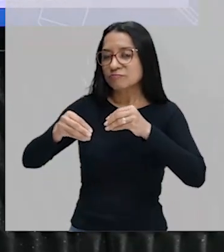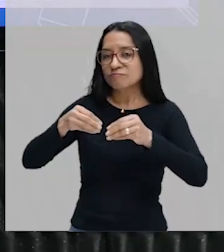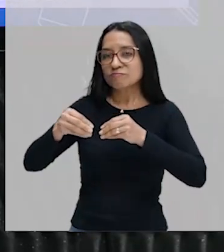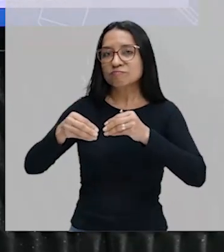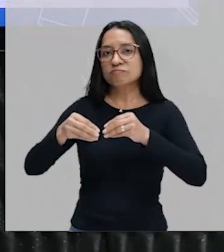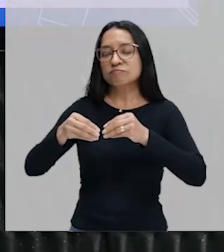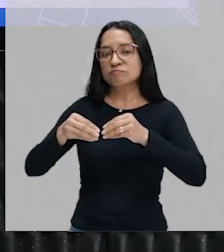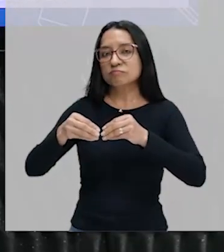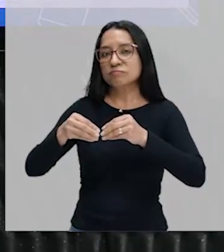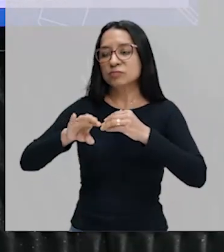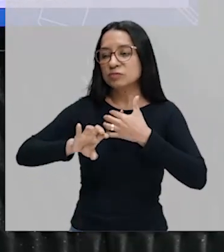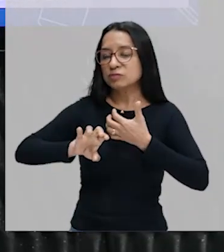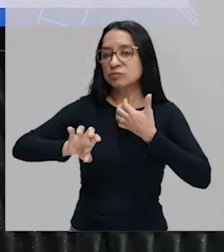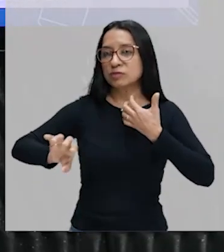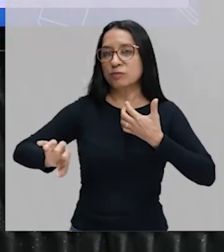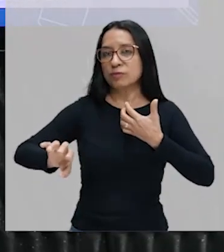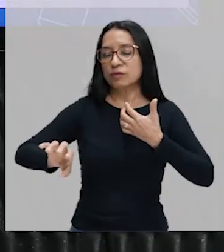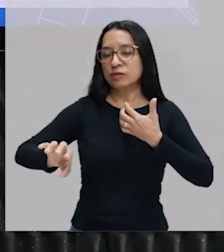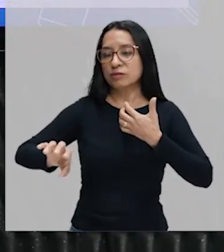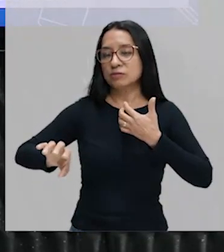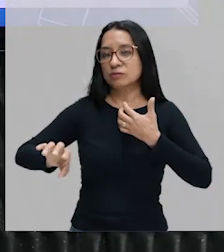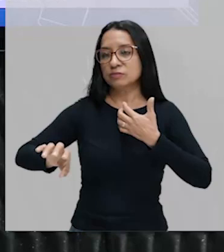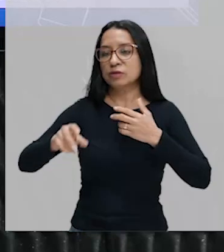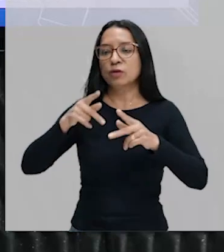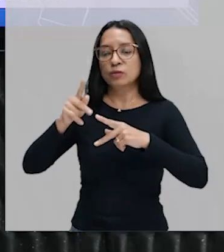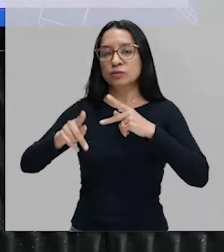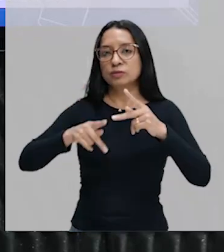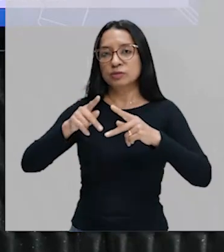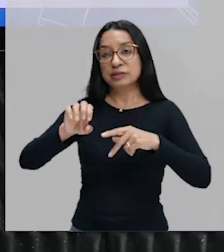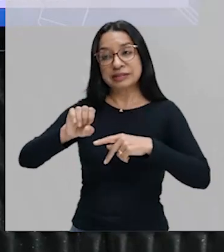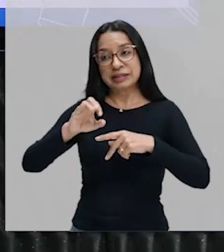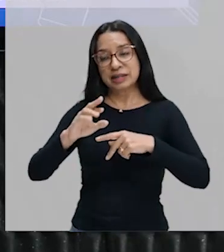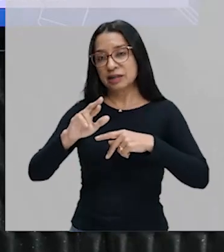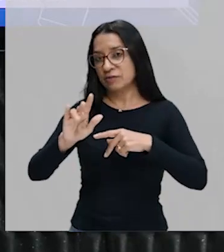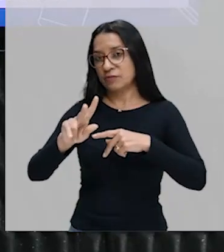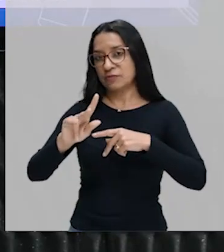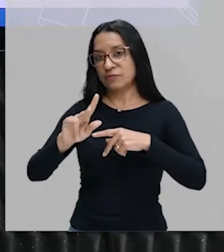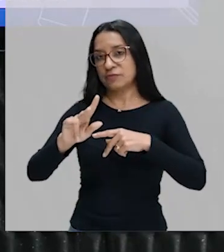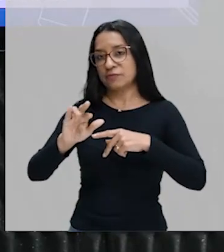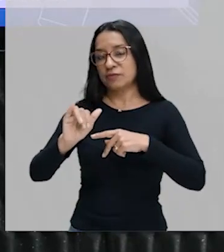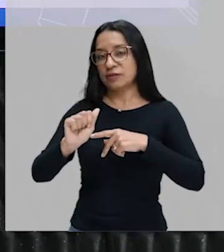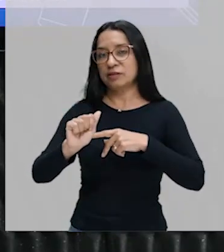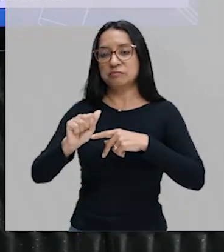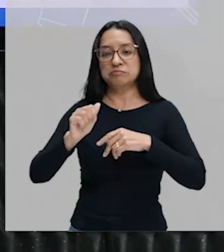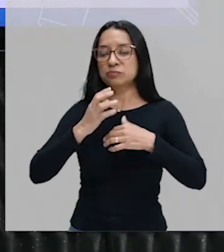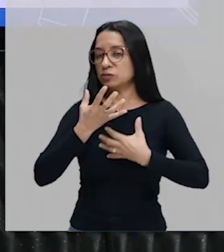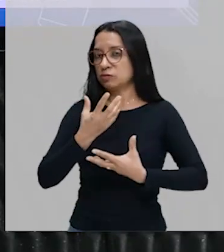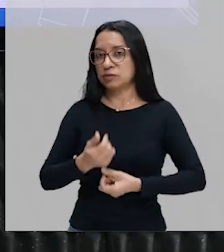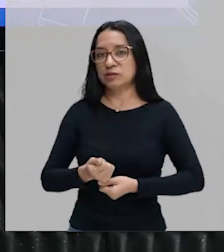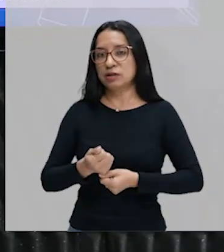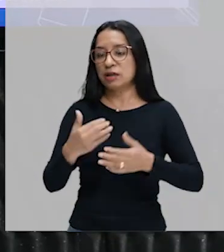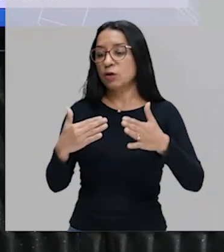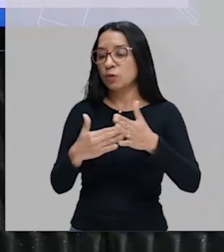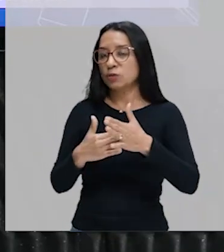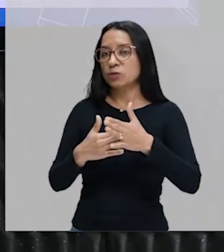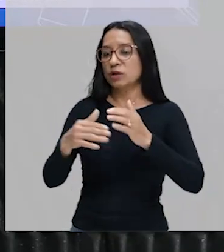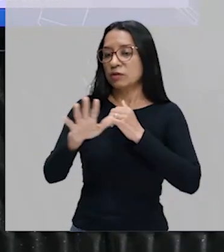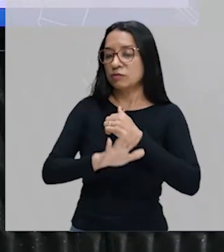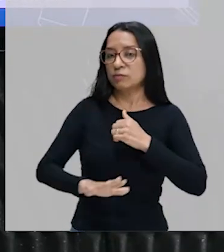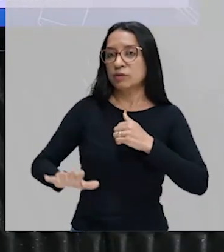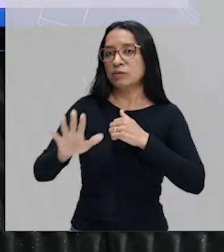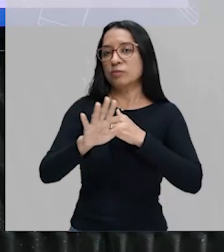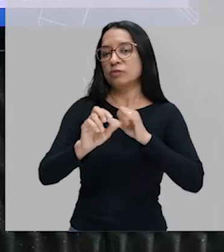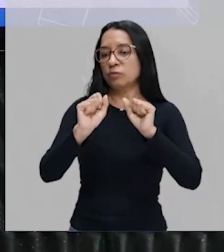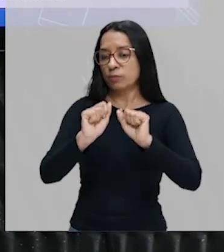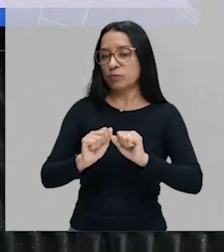Iugoslávia, tirar parte desse território, a população sérvia não aceita. A população sérvia que controlava a maior parte, principalmente em relação